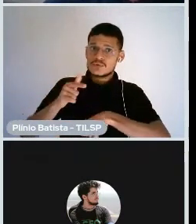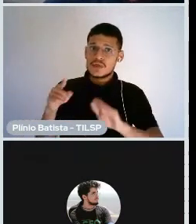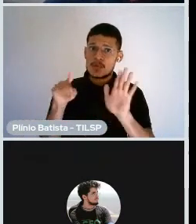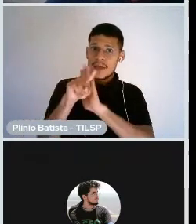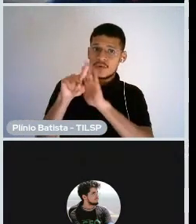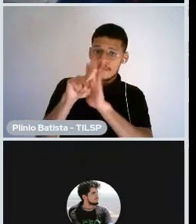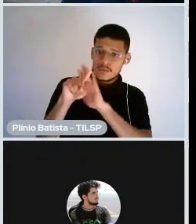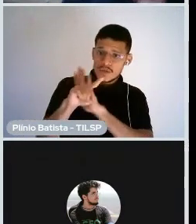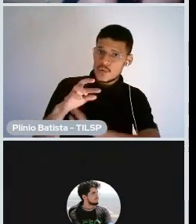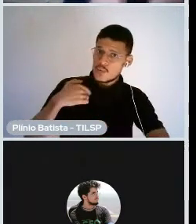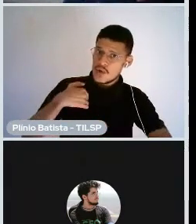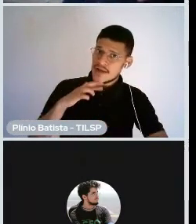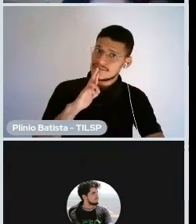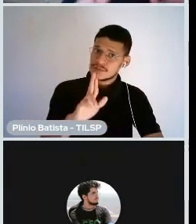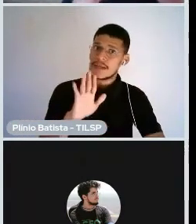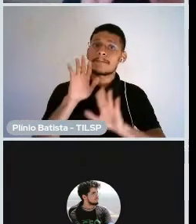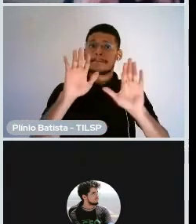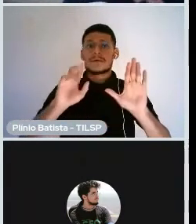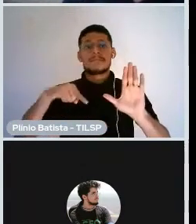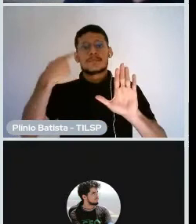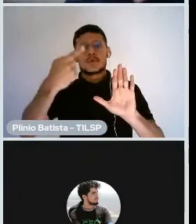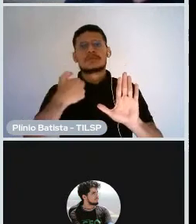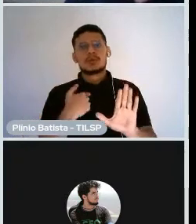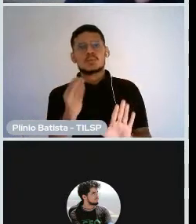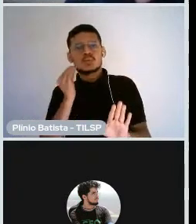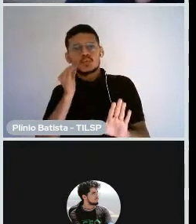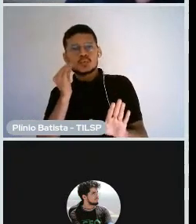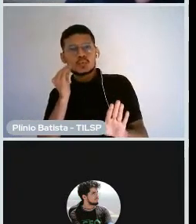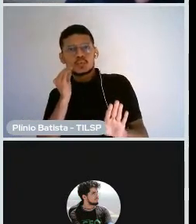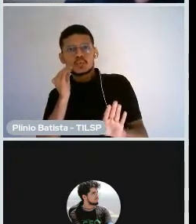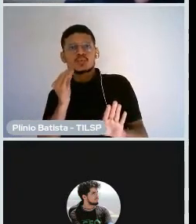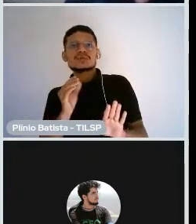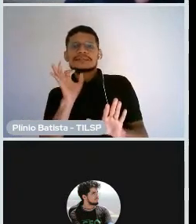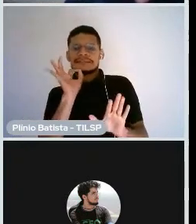tá? Mas na próxima eu prometo que a gente vai conseguir fazer todas